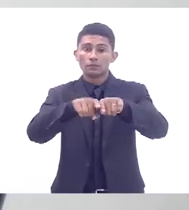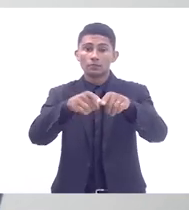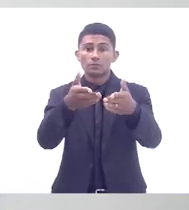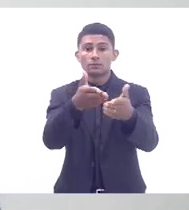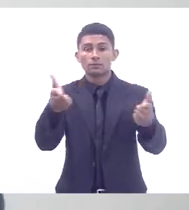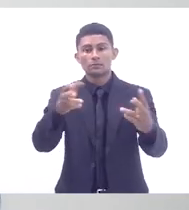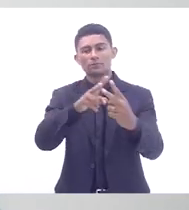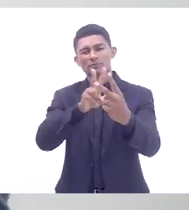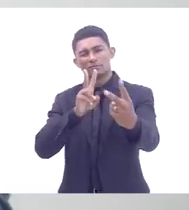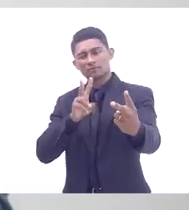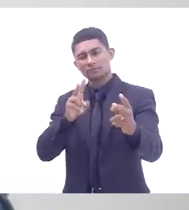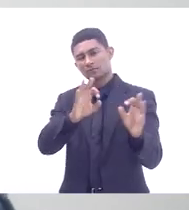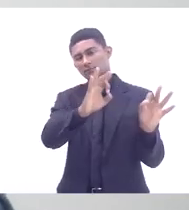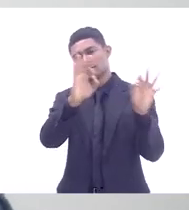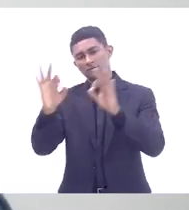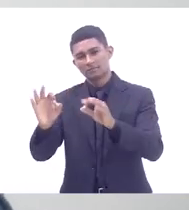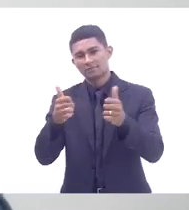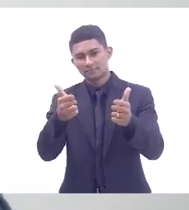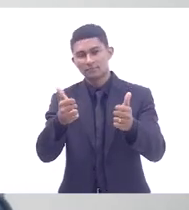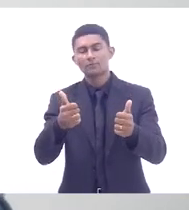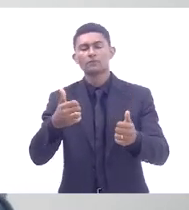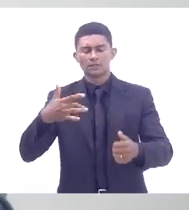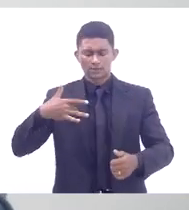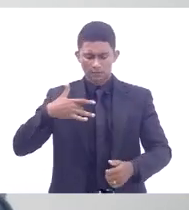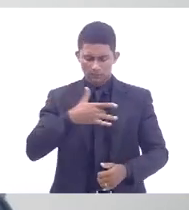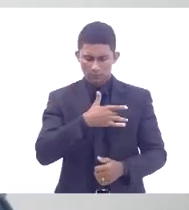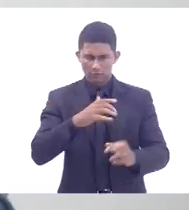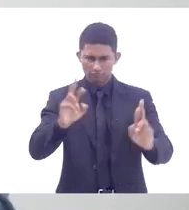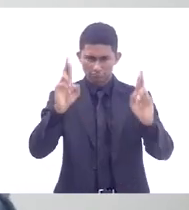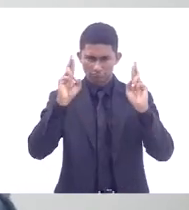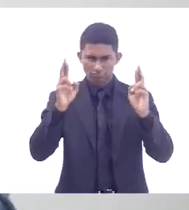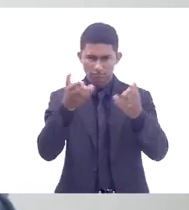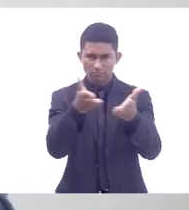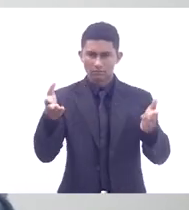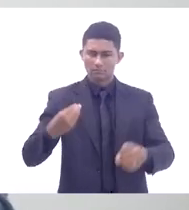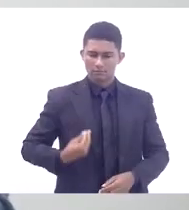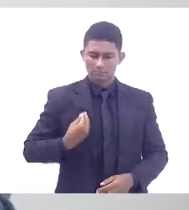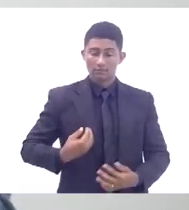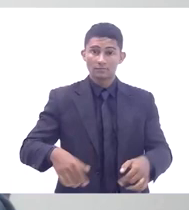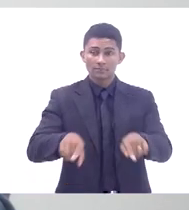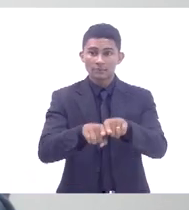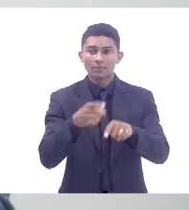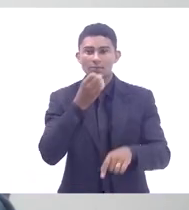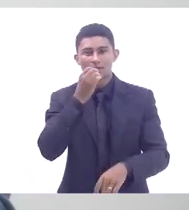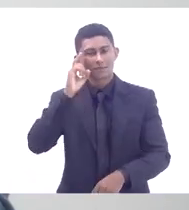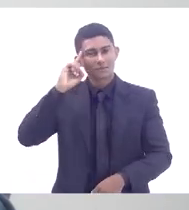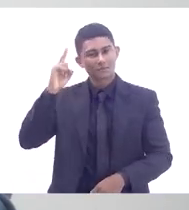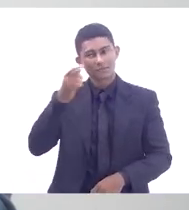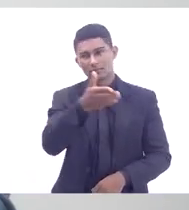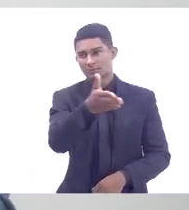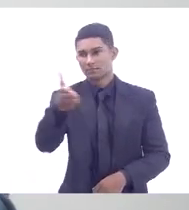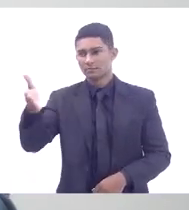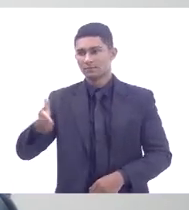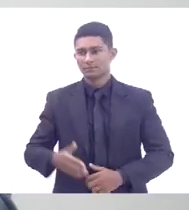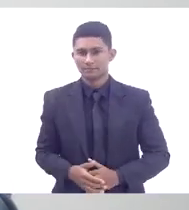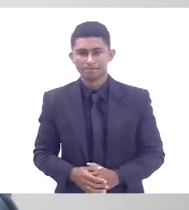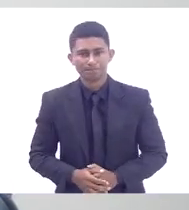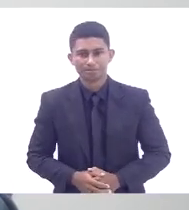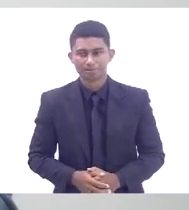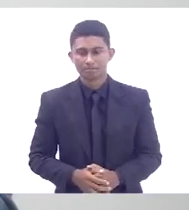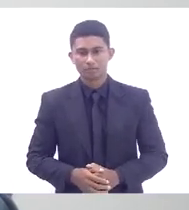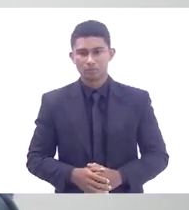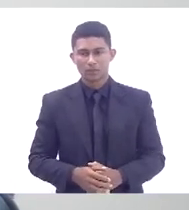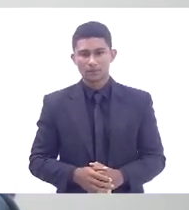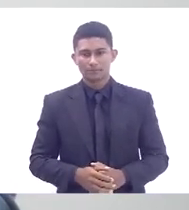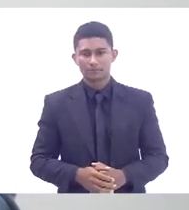acompanhando virtualmente saúde nas suas vidas né E um bom dia né de hoje é